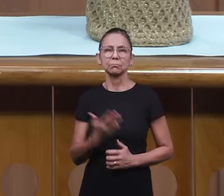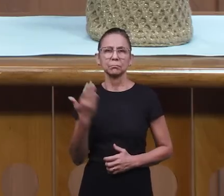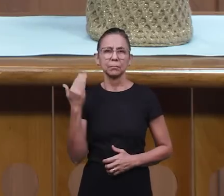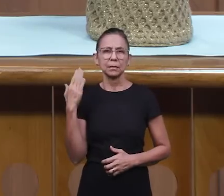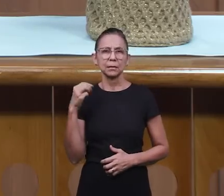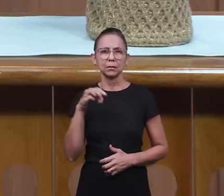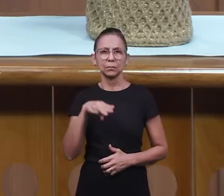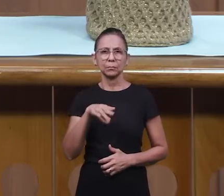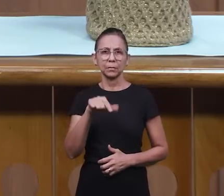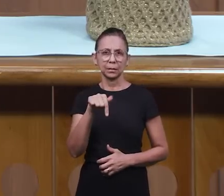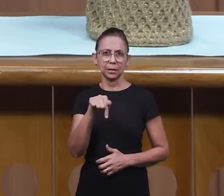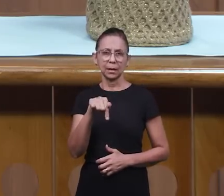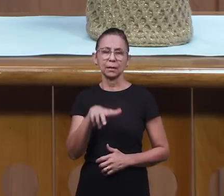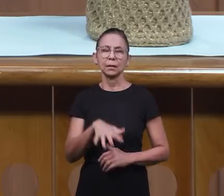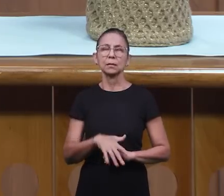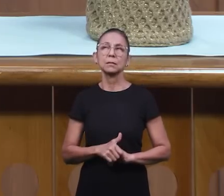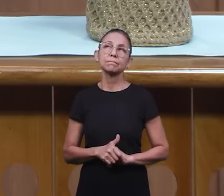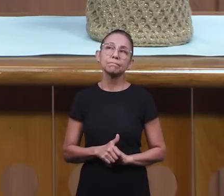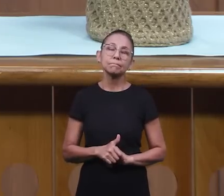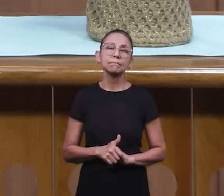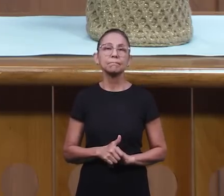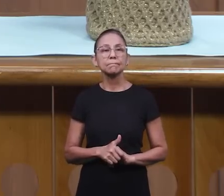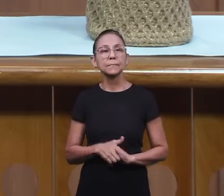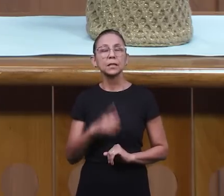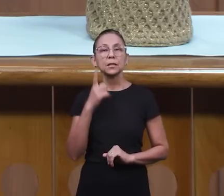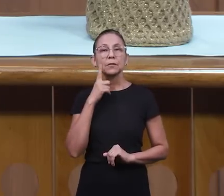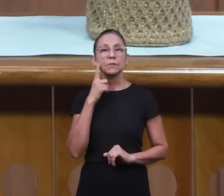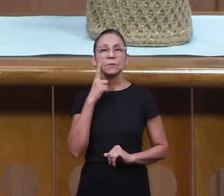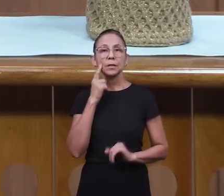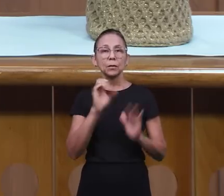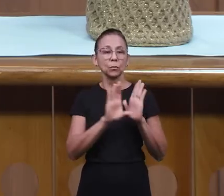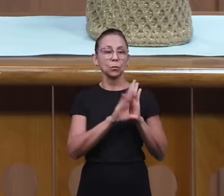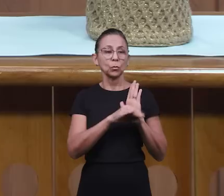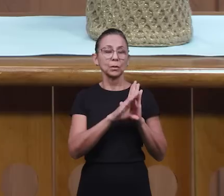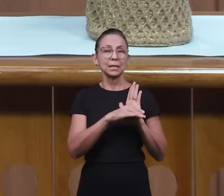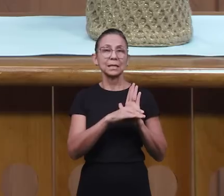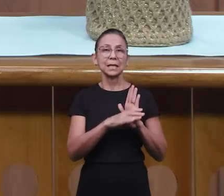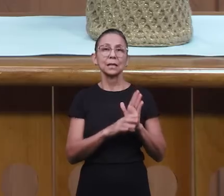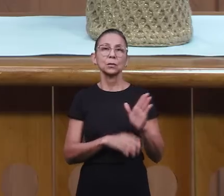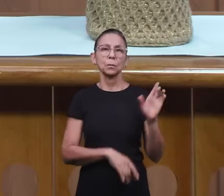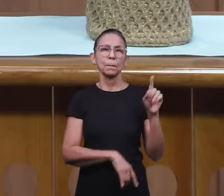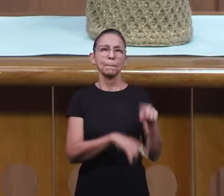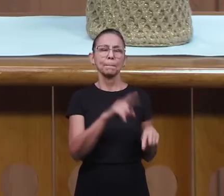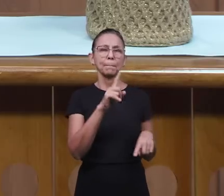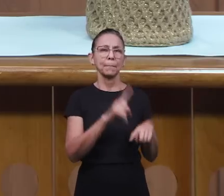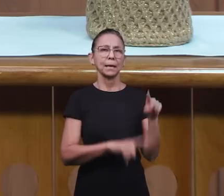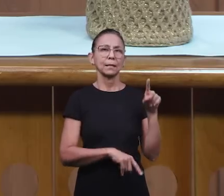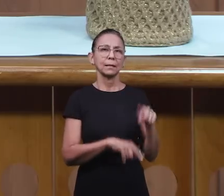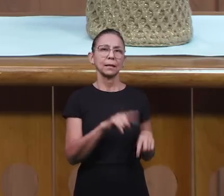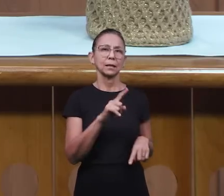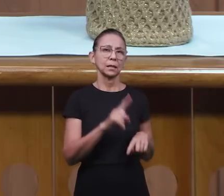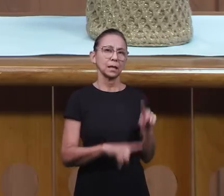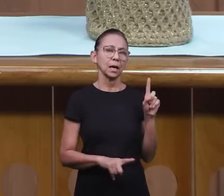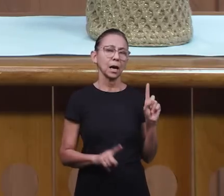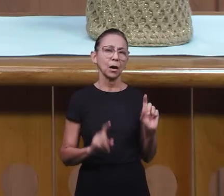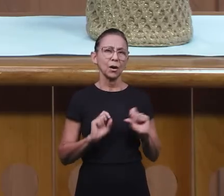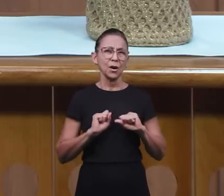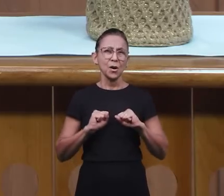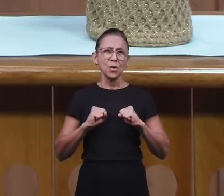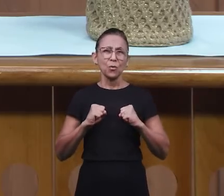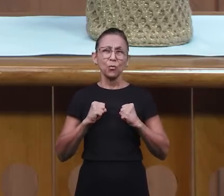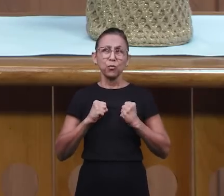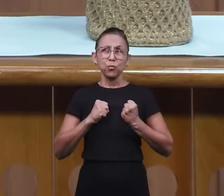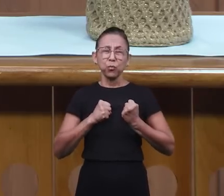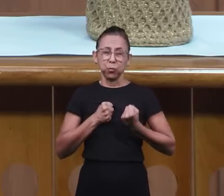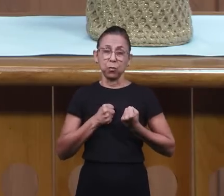sendo praticada no conceito meramente material, costumeiro, um conceito de